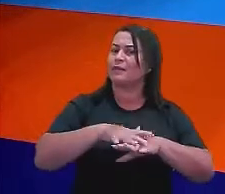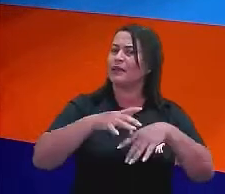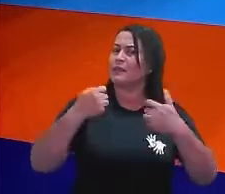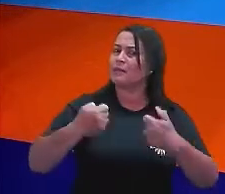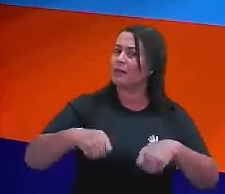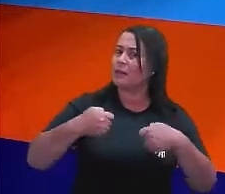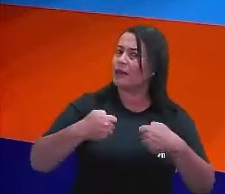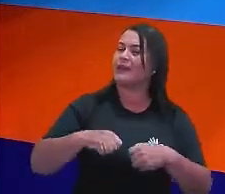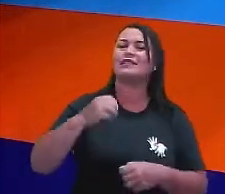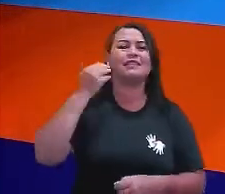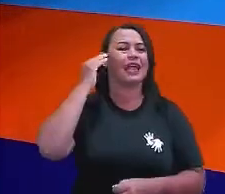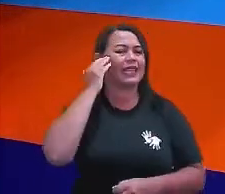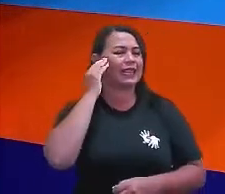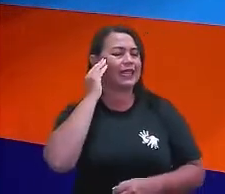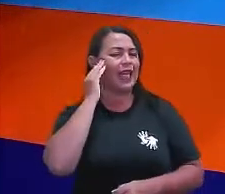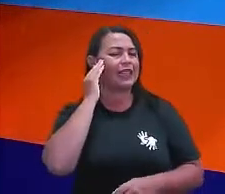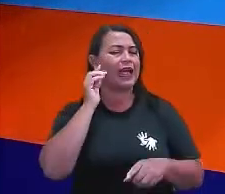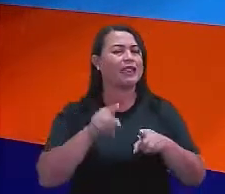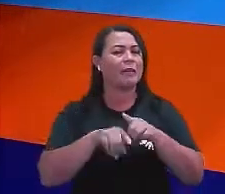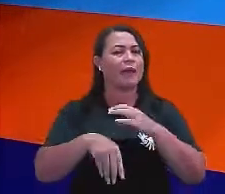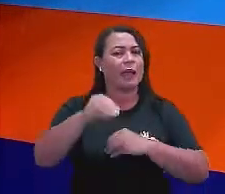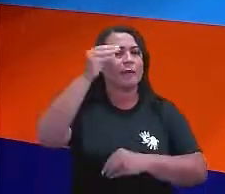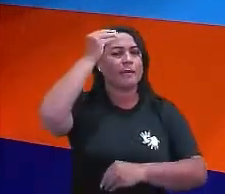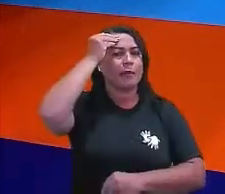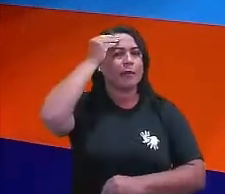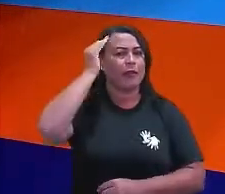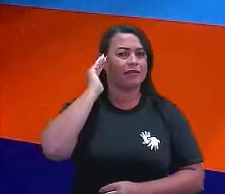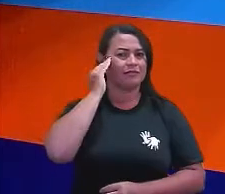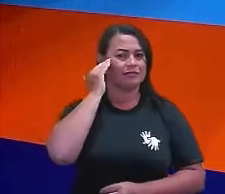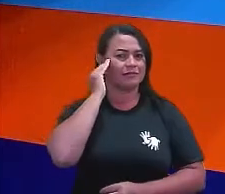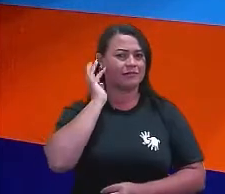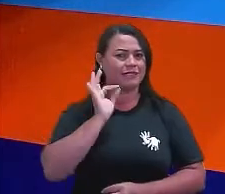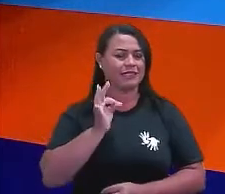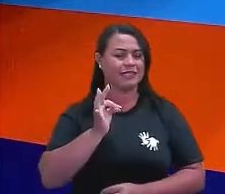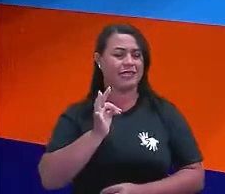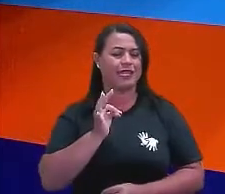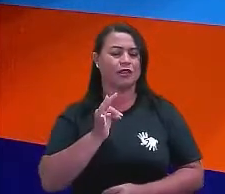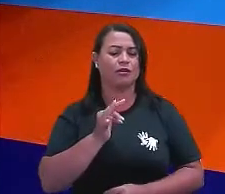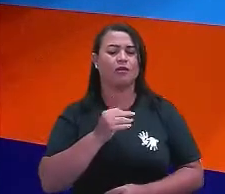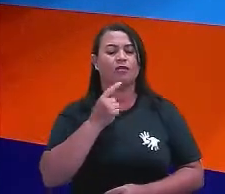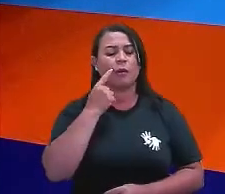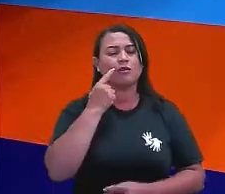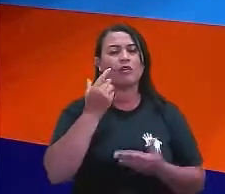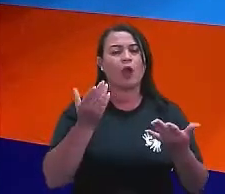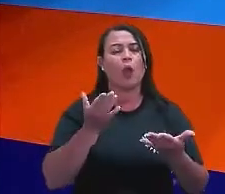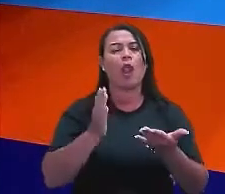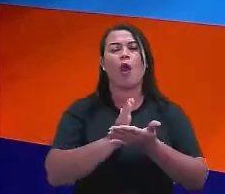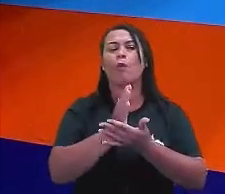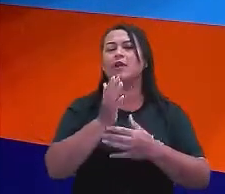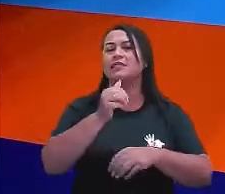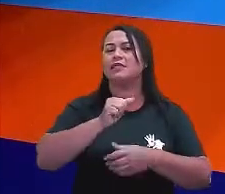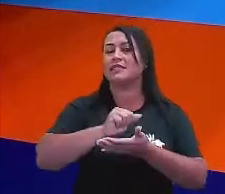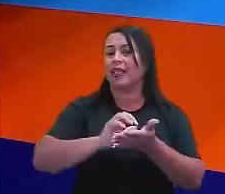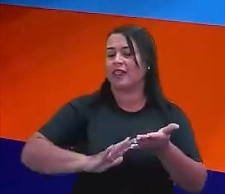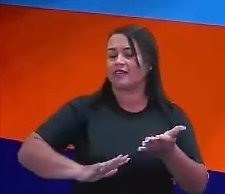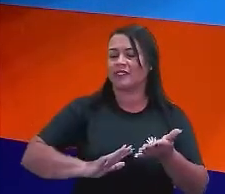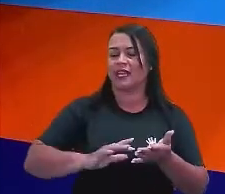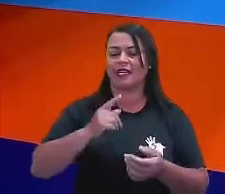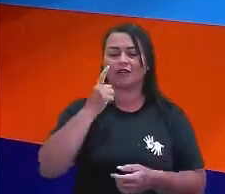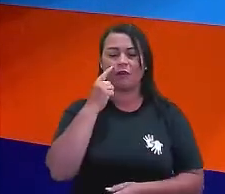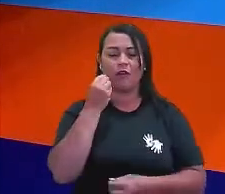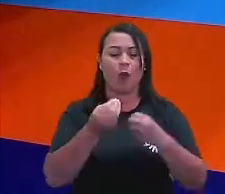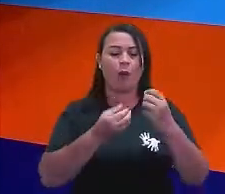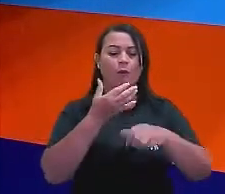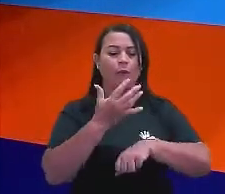precisa só guardar um pouquinho na nossa memória, tá? Então, vamos acompanhar comigo um exercício. Ó, para montar